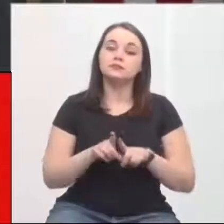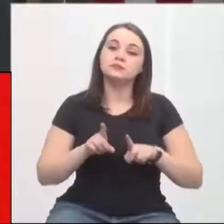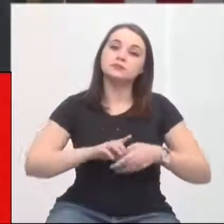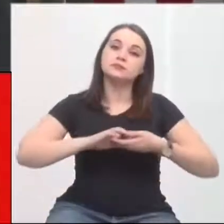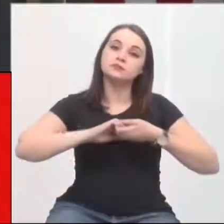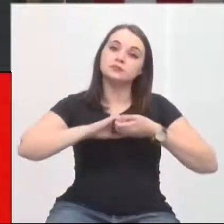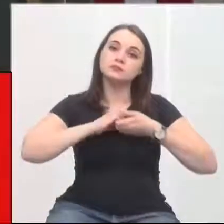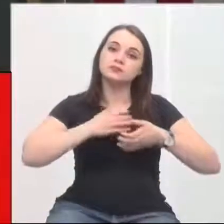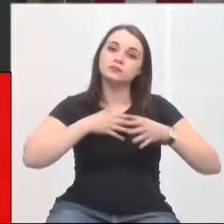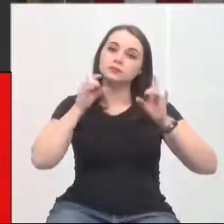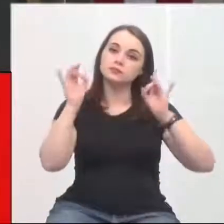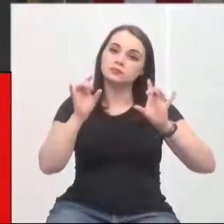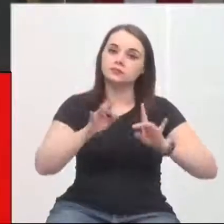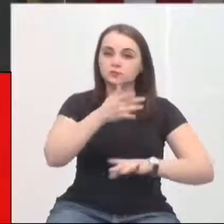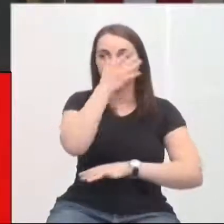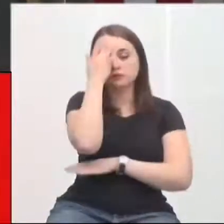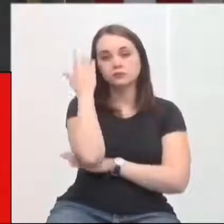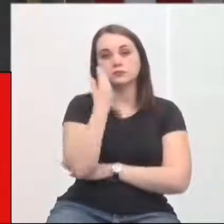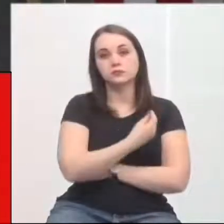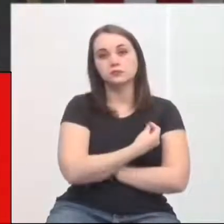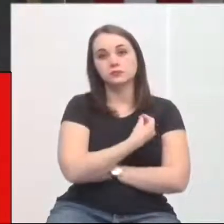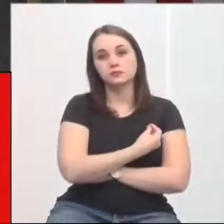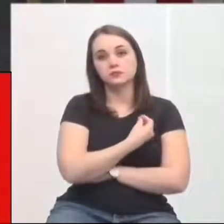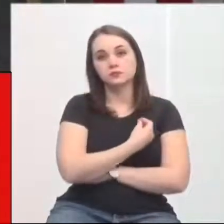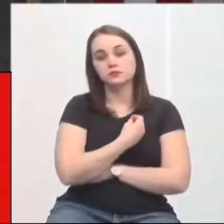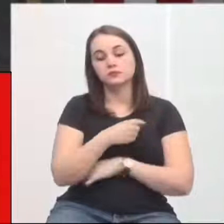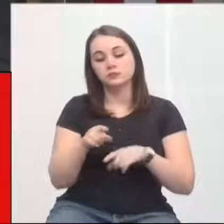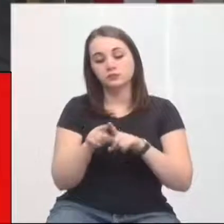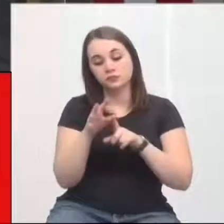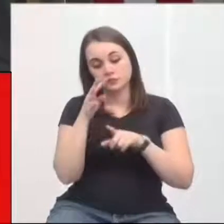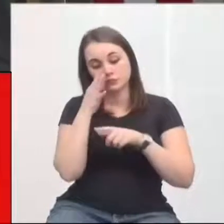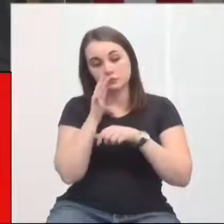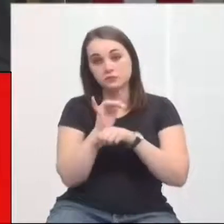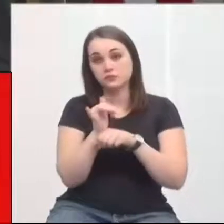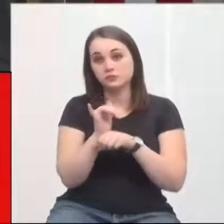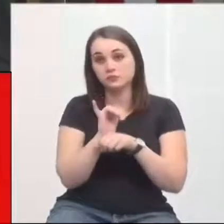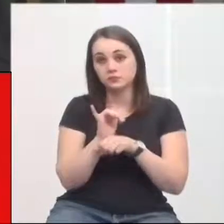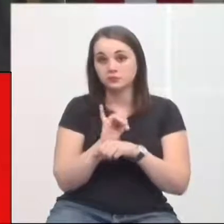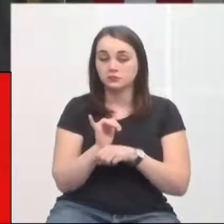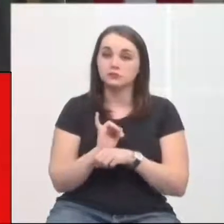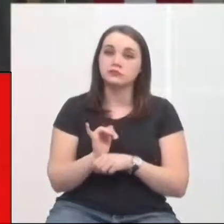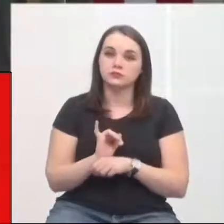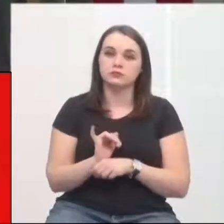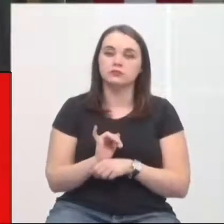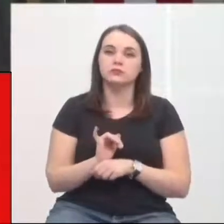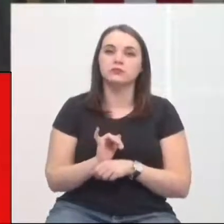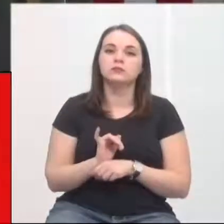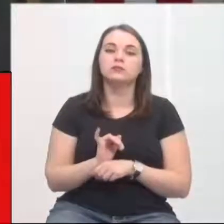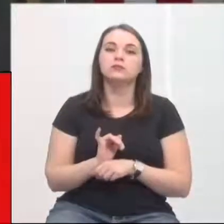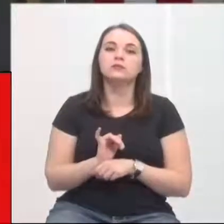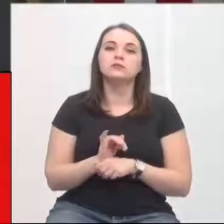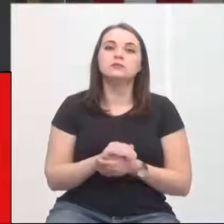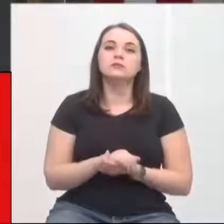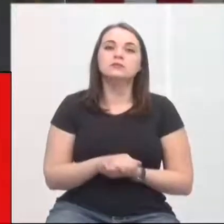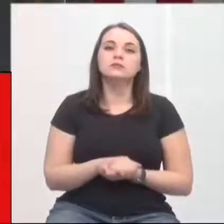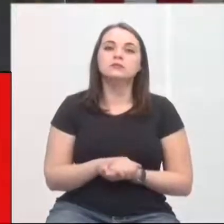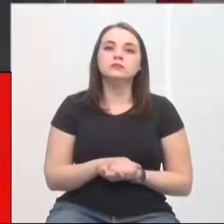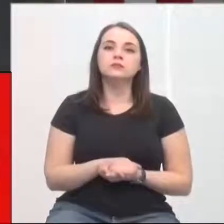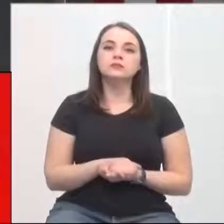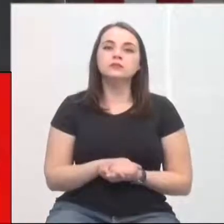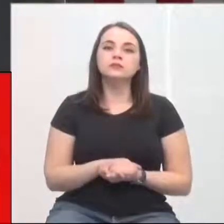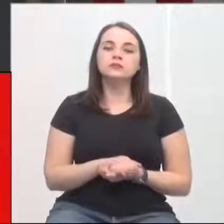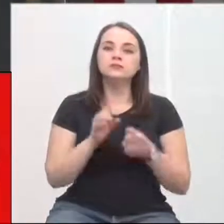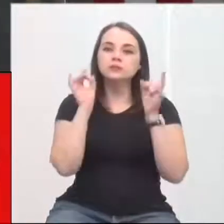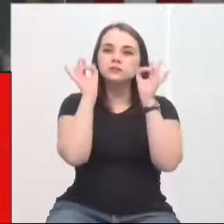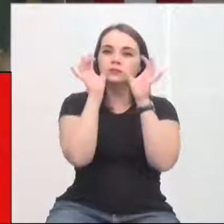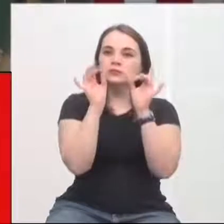cumprimentar o nosso público que está pelo YouTube, também na galeria aqui da nossa Câmara e, em